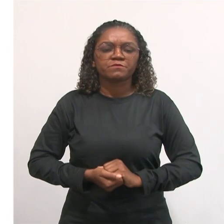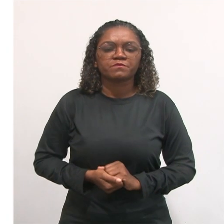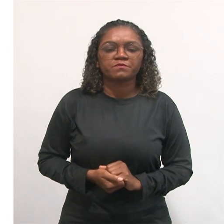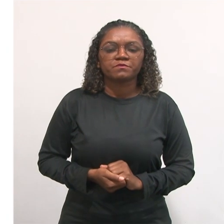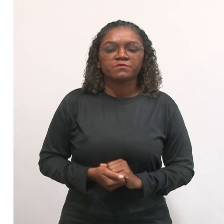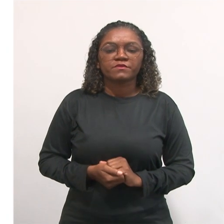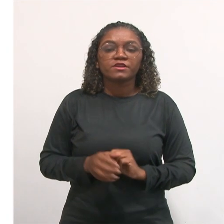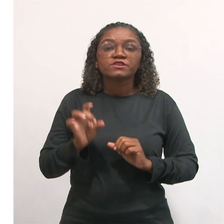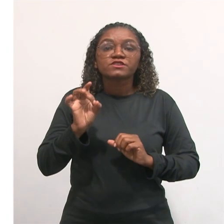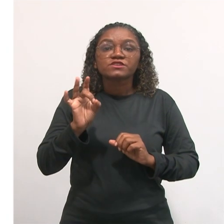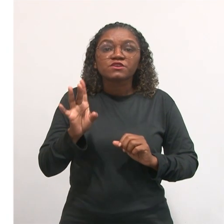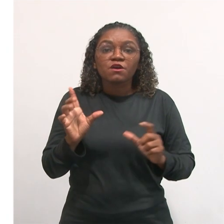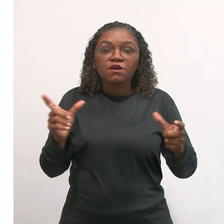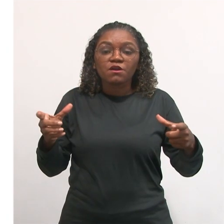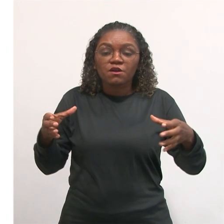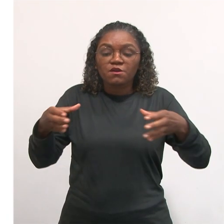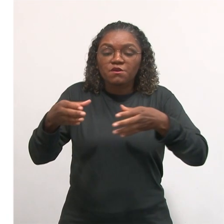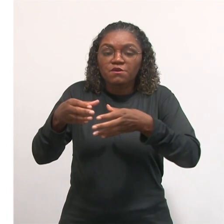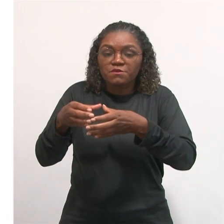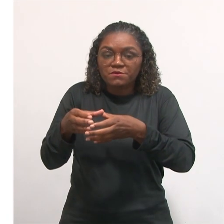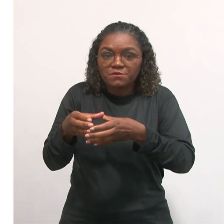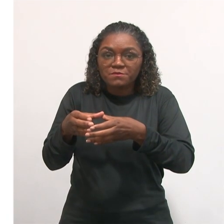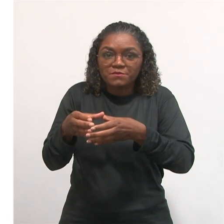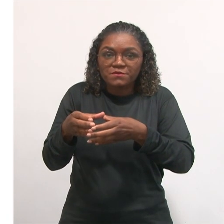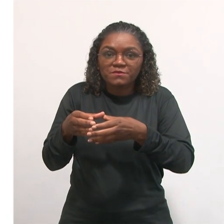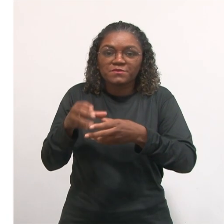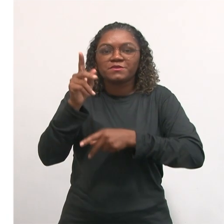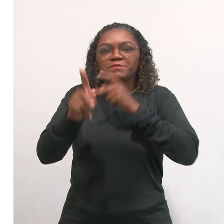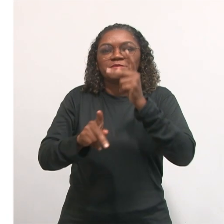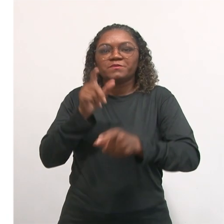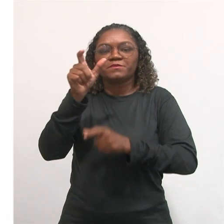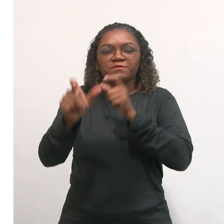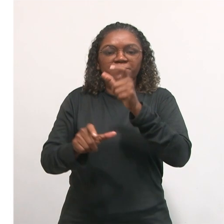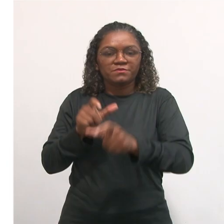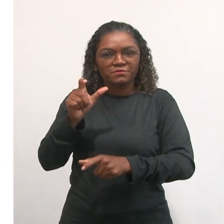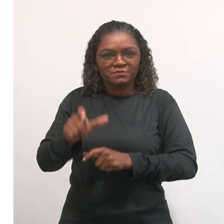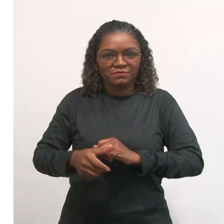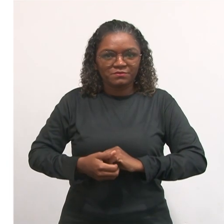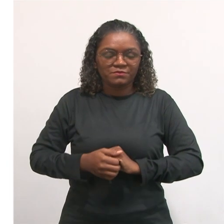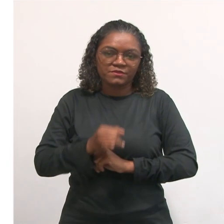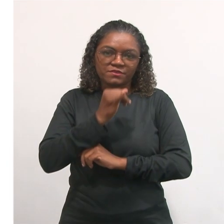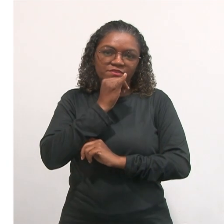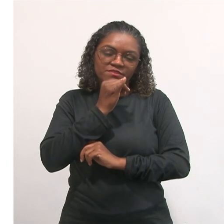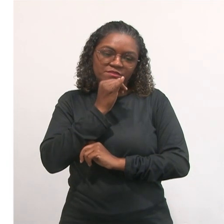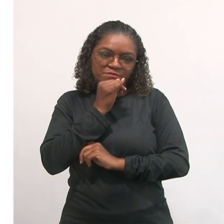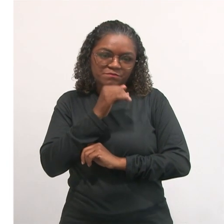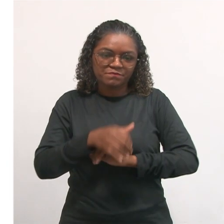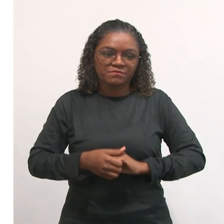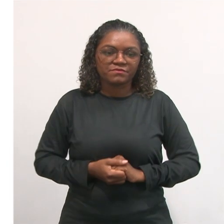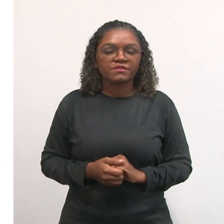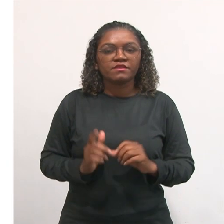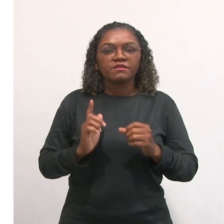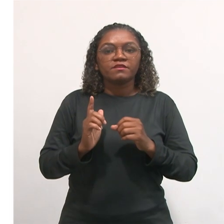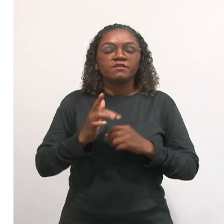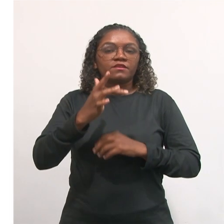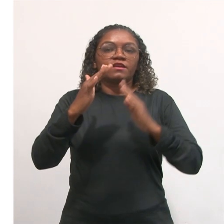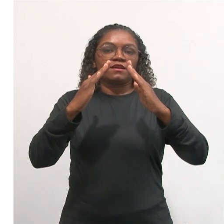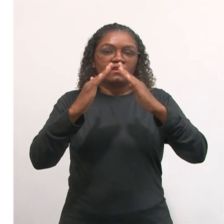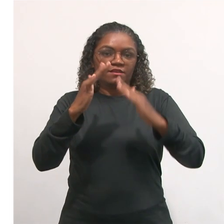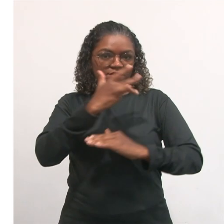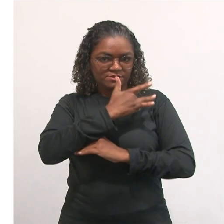uma parte, é um subconjunto dessa população. Por exemplo, no posto de saúde, se